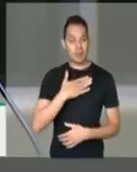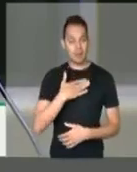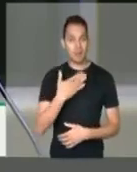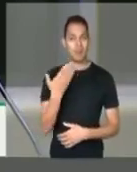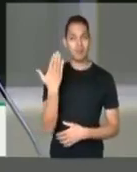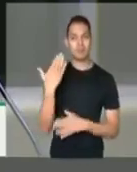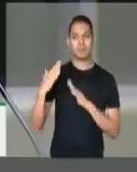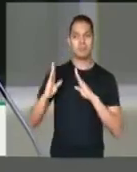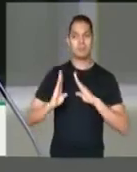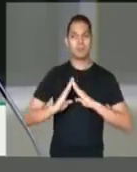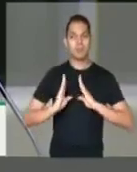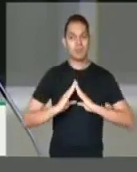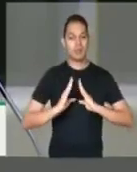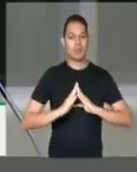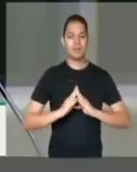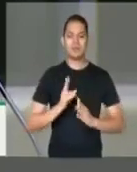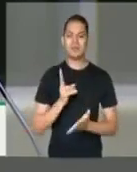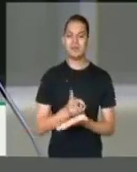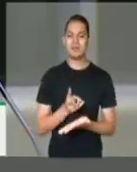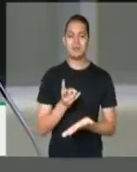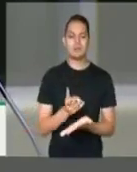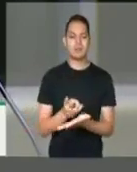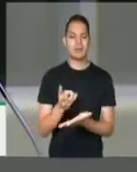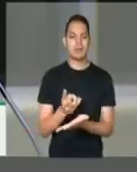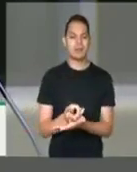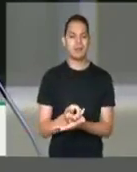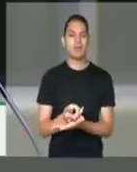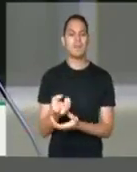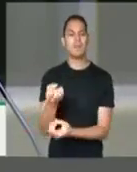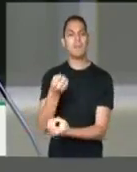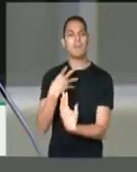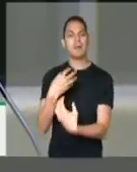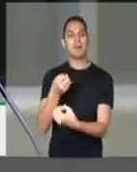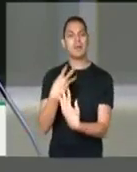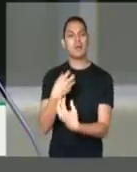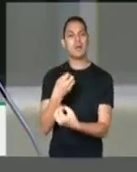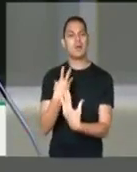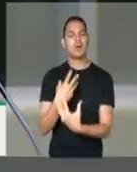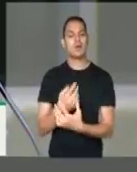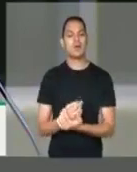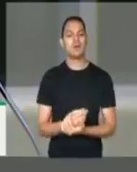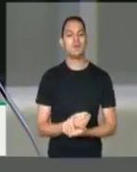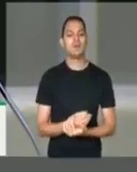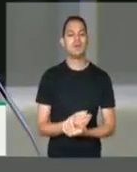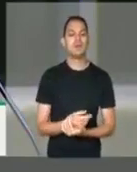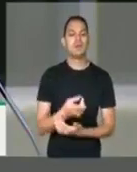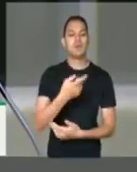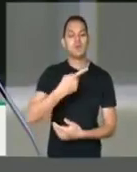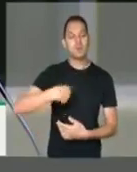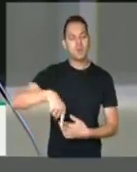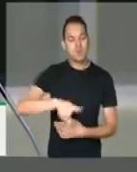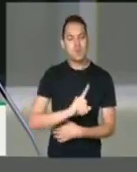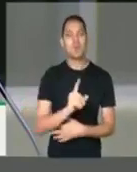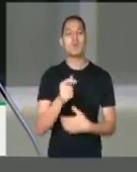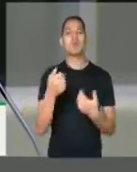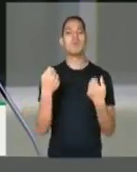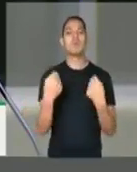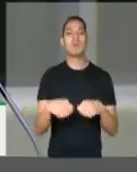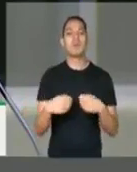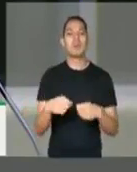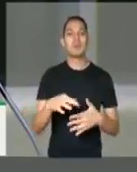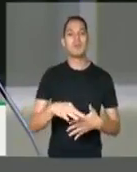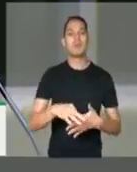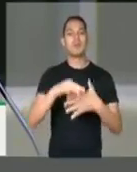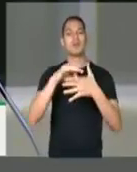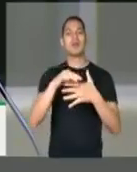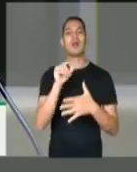casa, sempre tive lições do quanto nós devemos